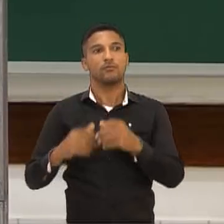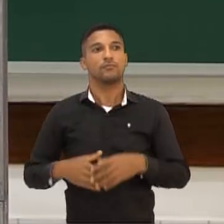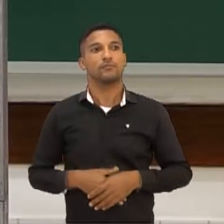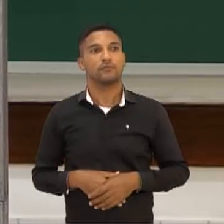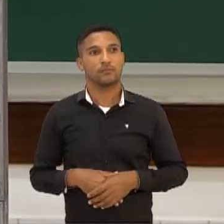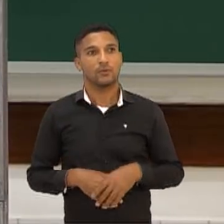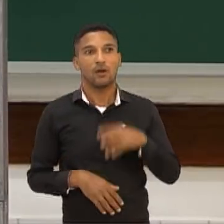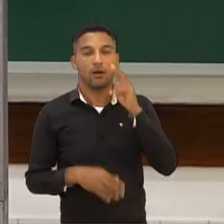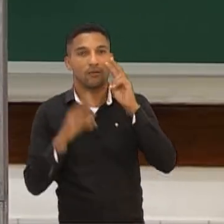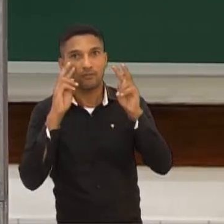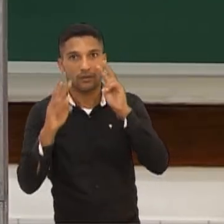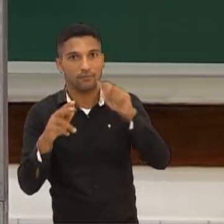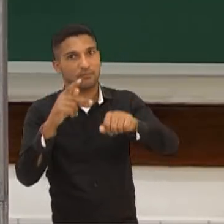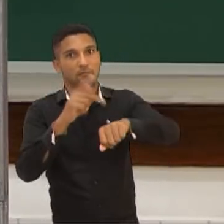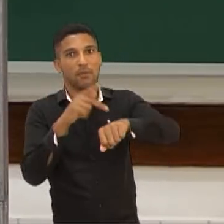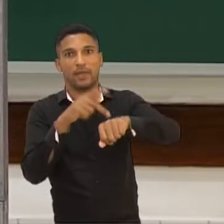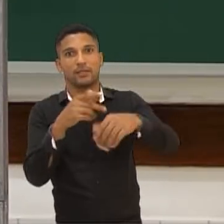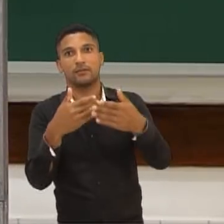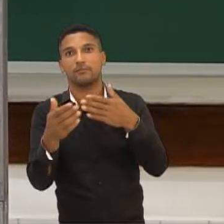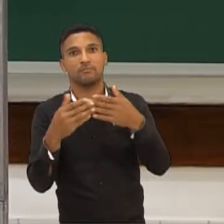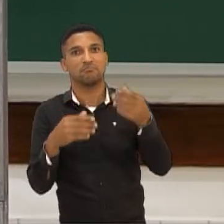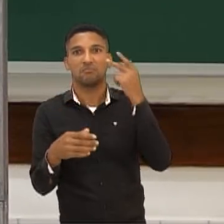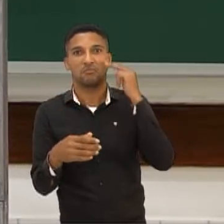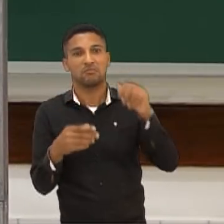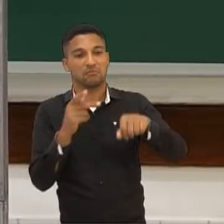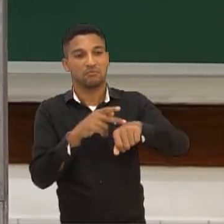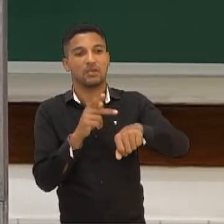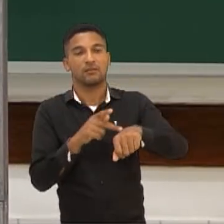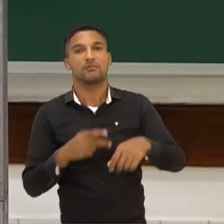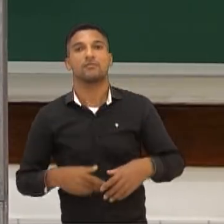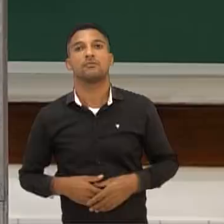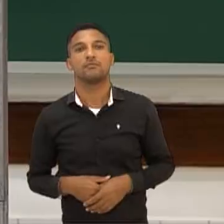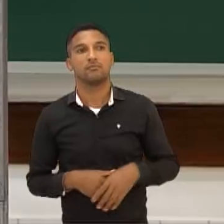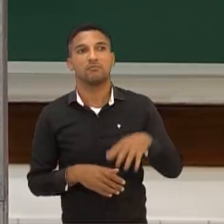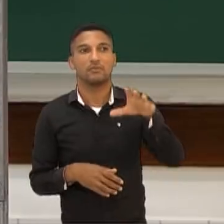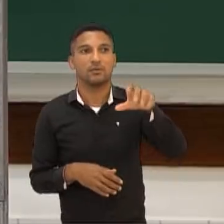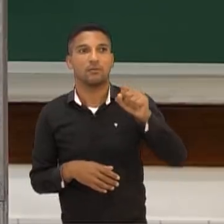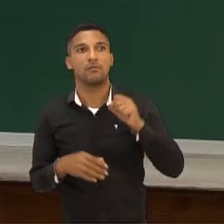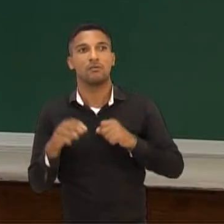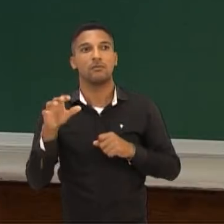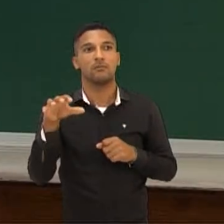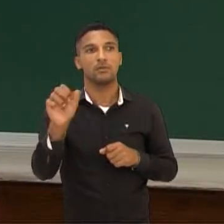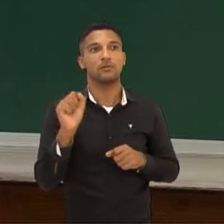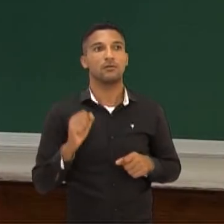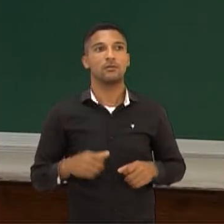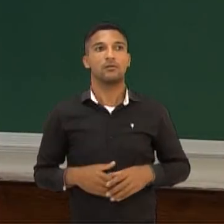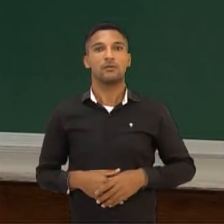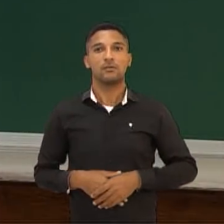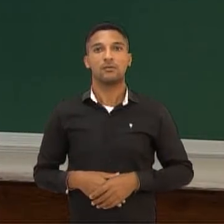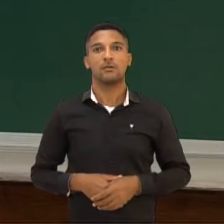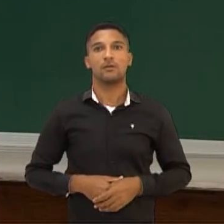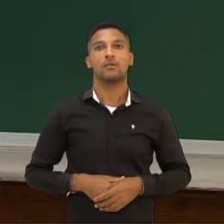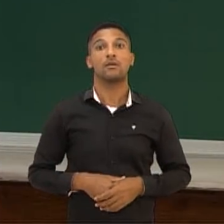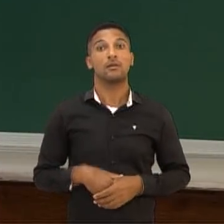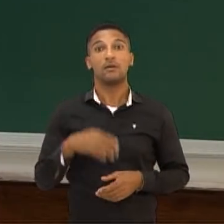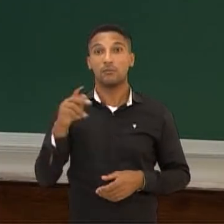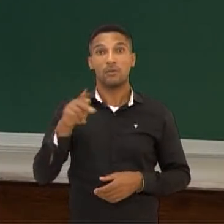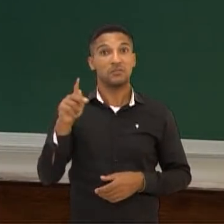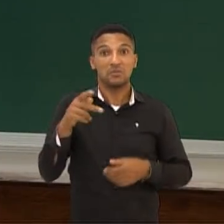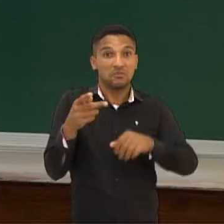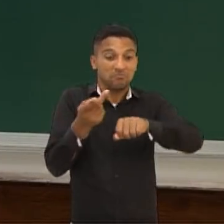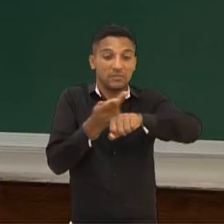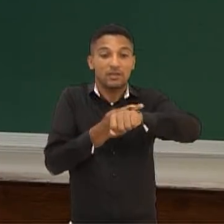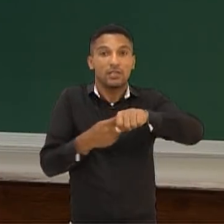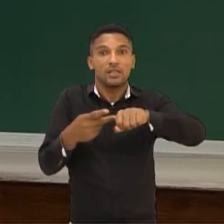também. A prof pegou pedras normais, né? E o que a prof fez? Né?